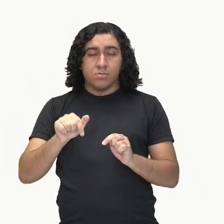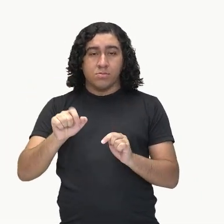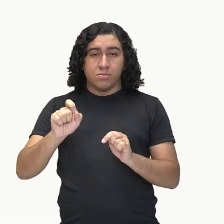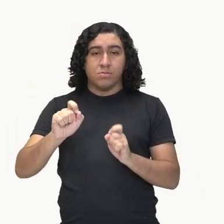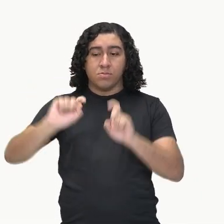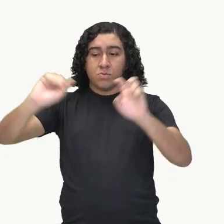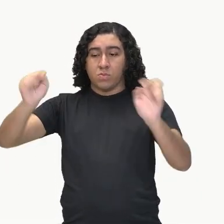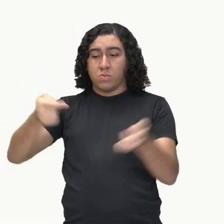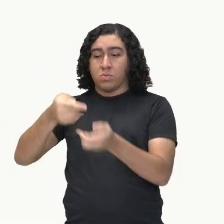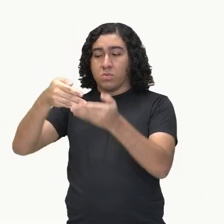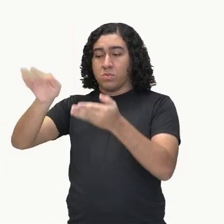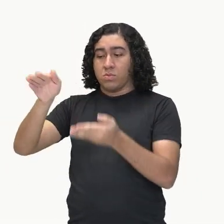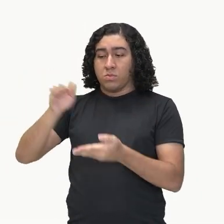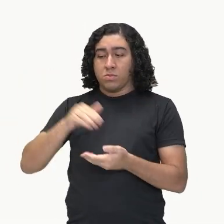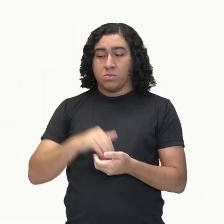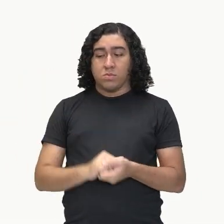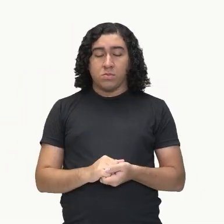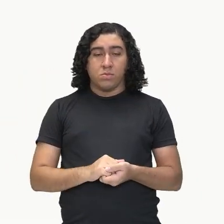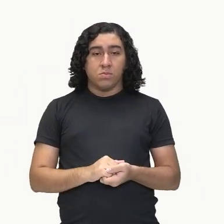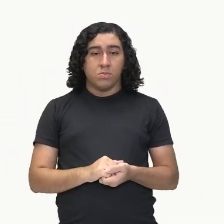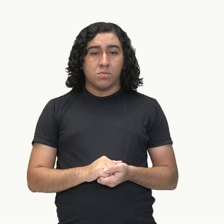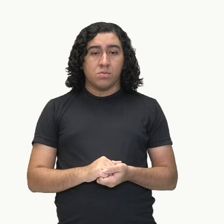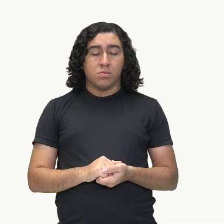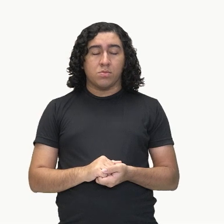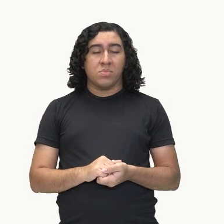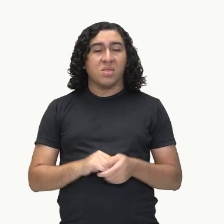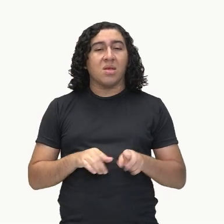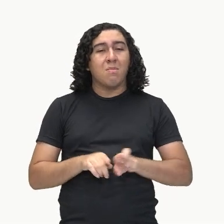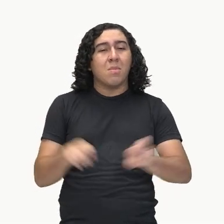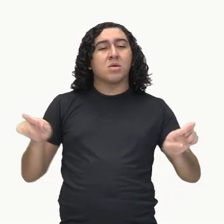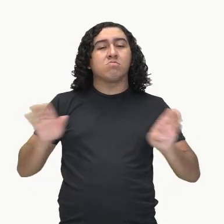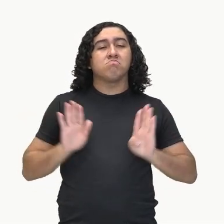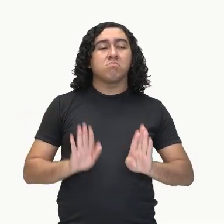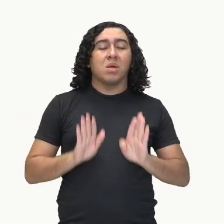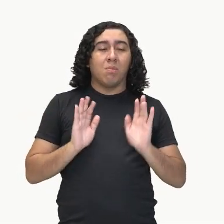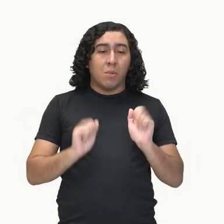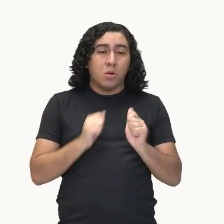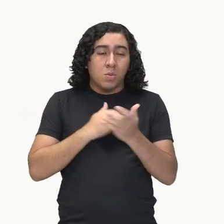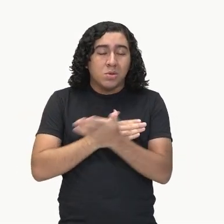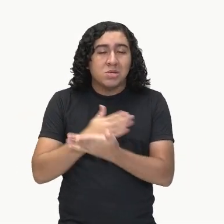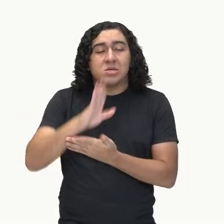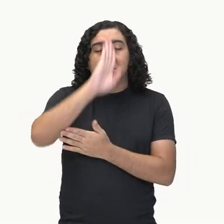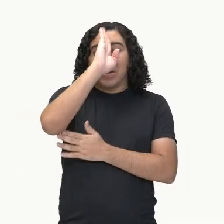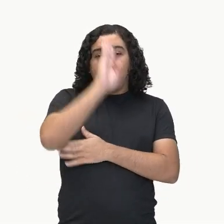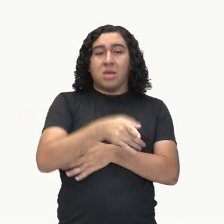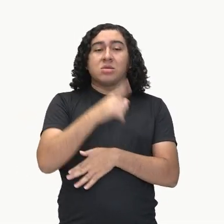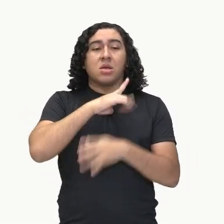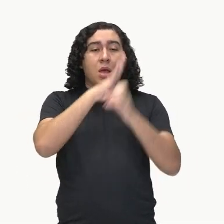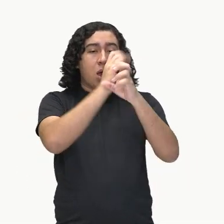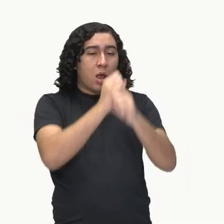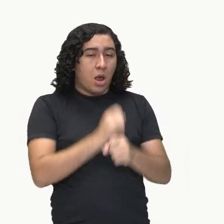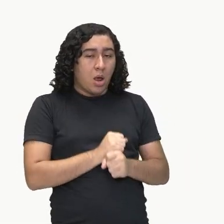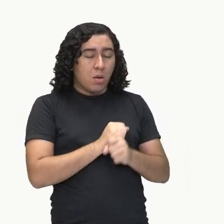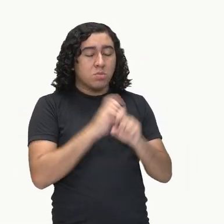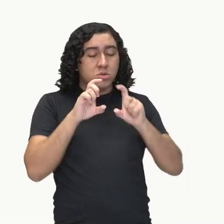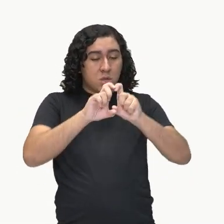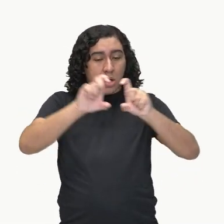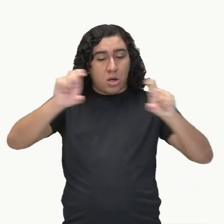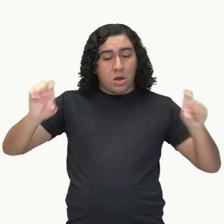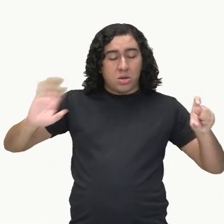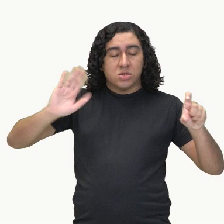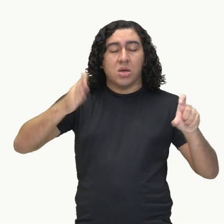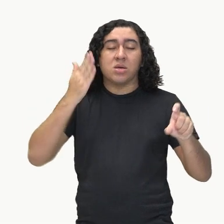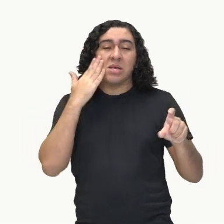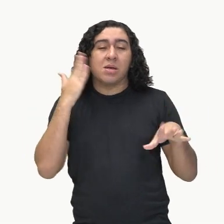o polinômio sem parêntese. Professor, eu posso começar logo fazendo a resolução aqui,